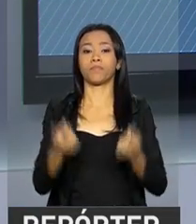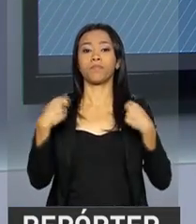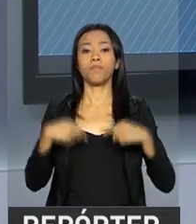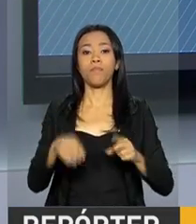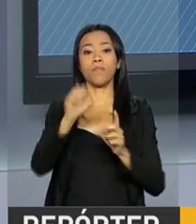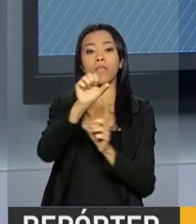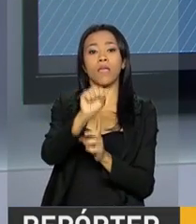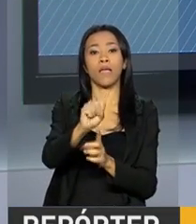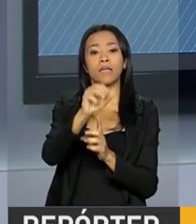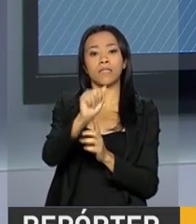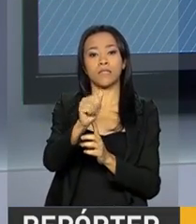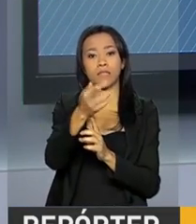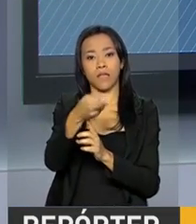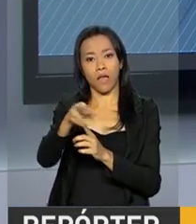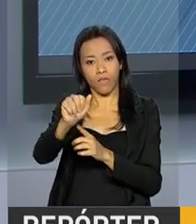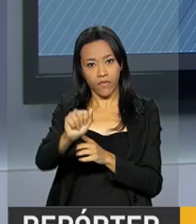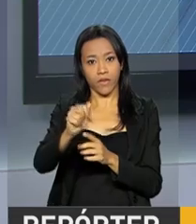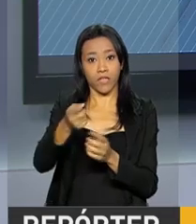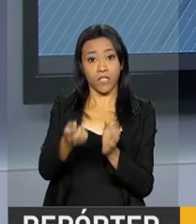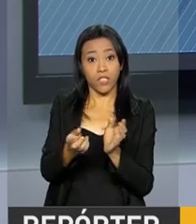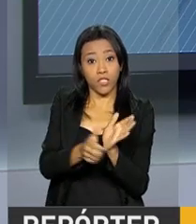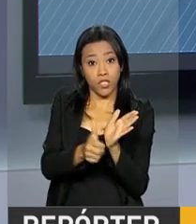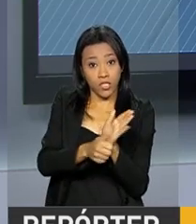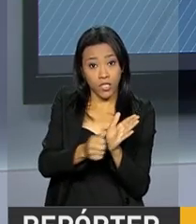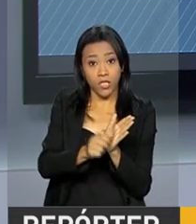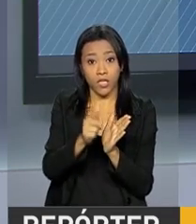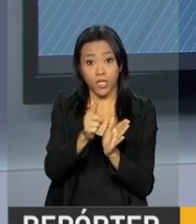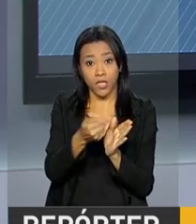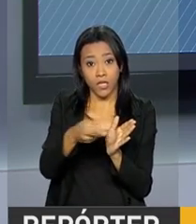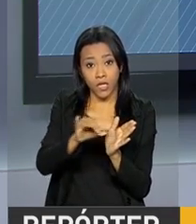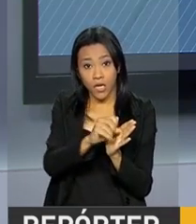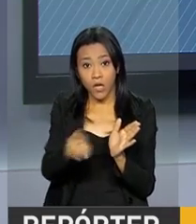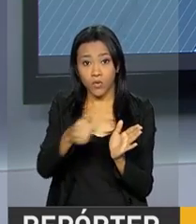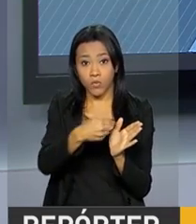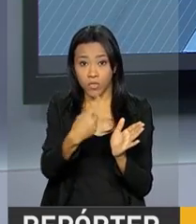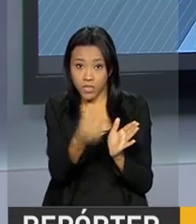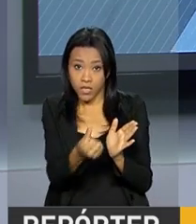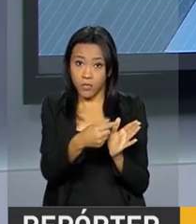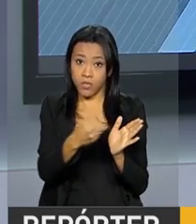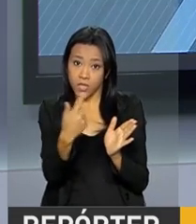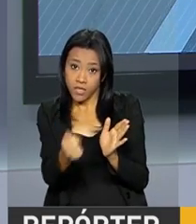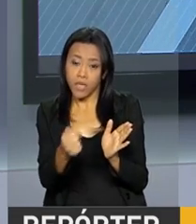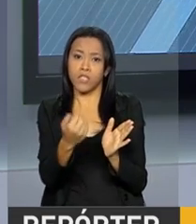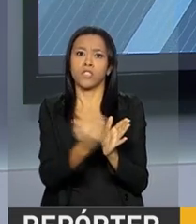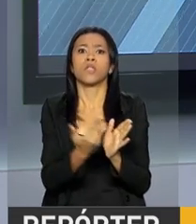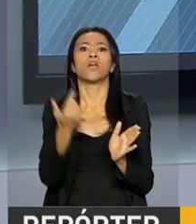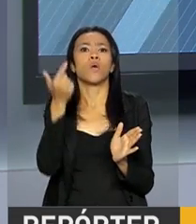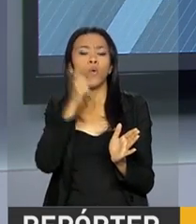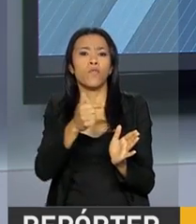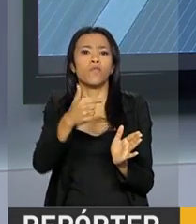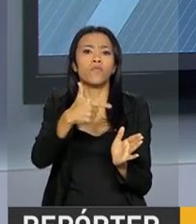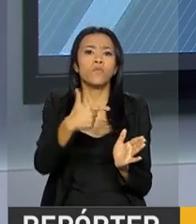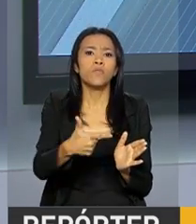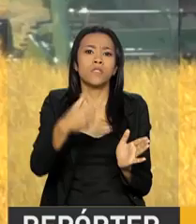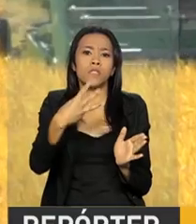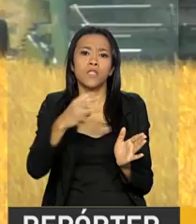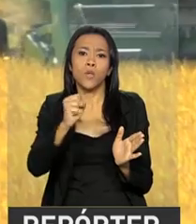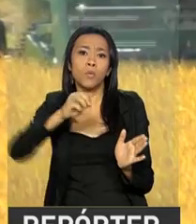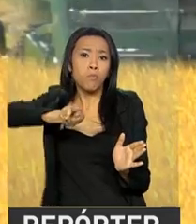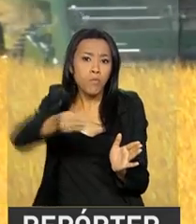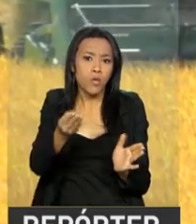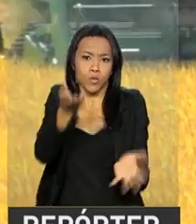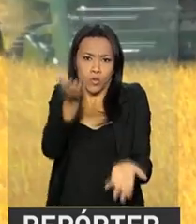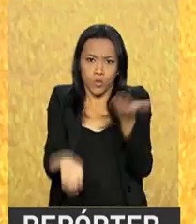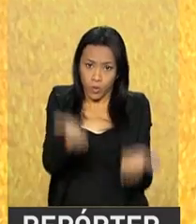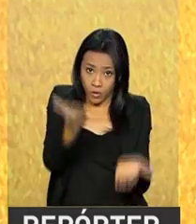de grãos 2016-2017 deve chegar a 238 milhões de toneladas e bater novo recorde segundo o